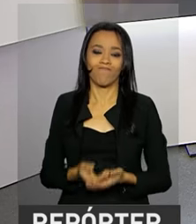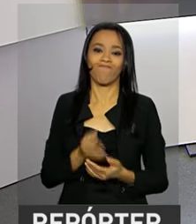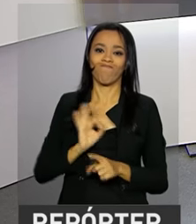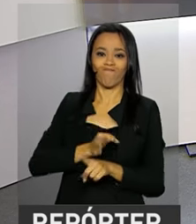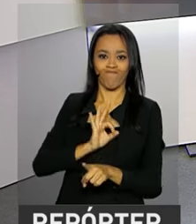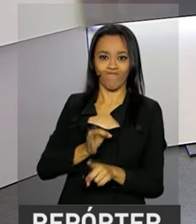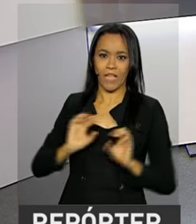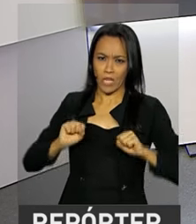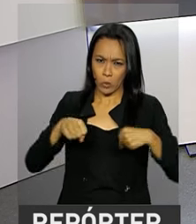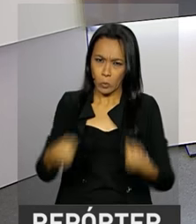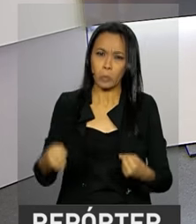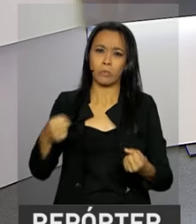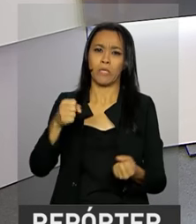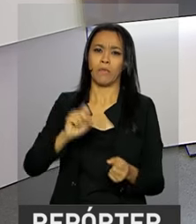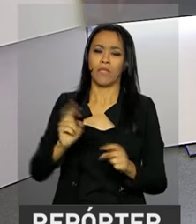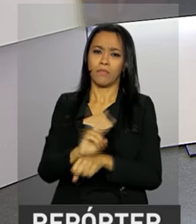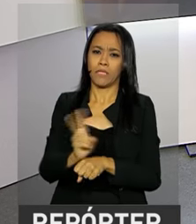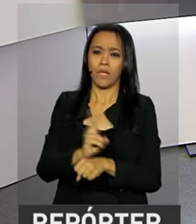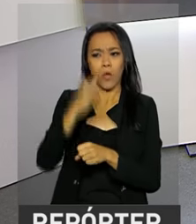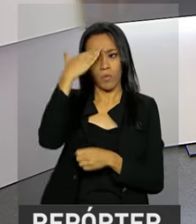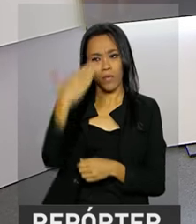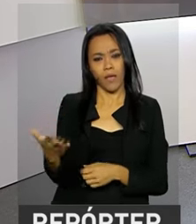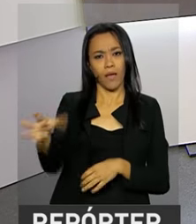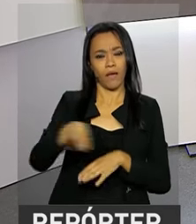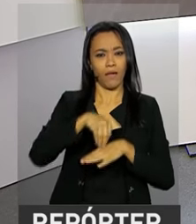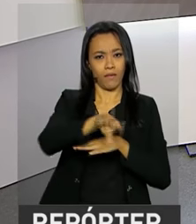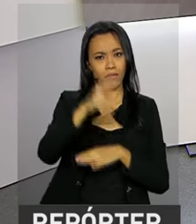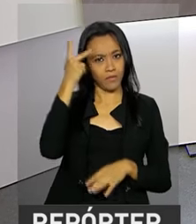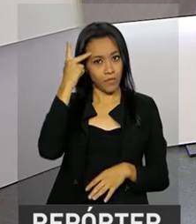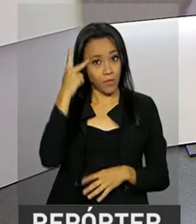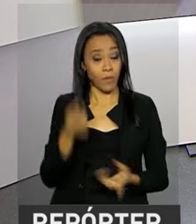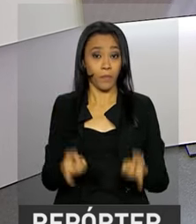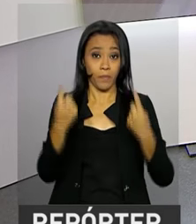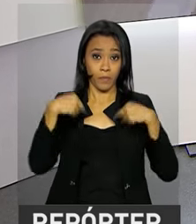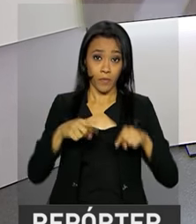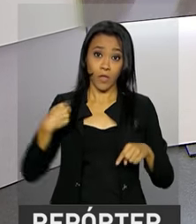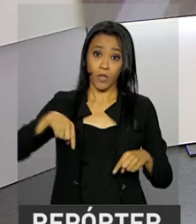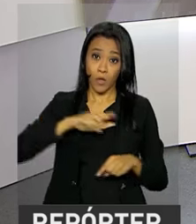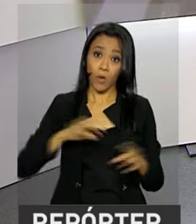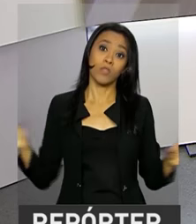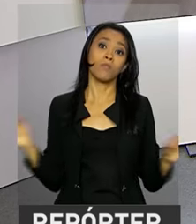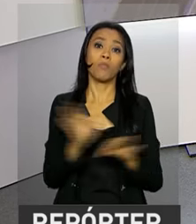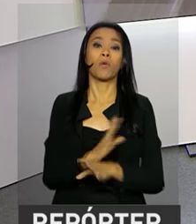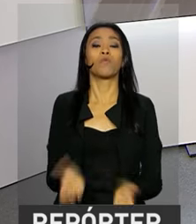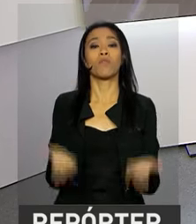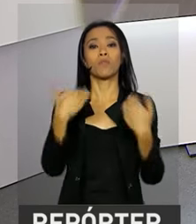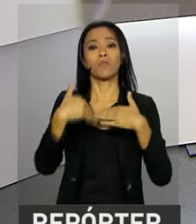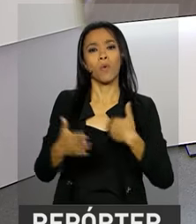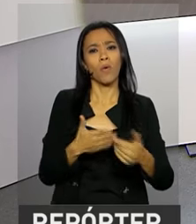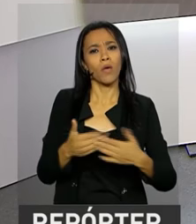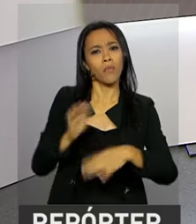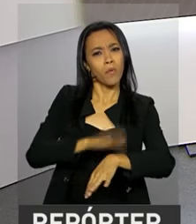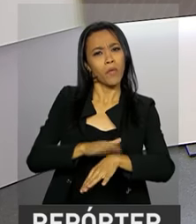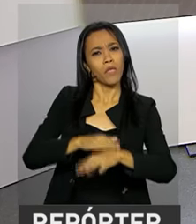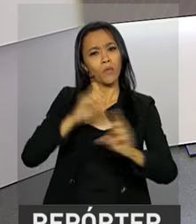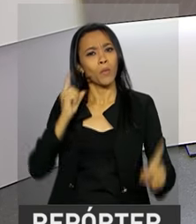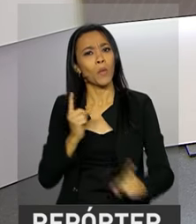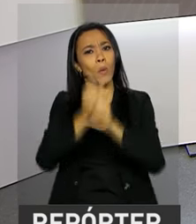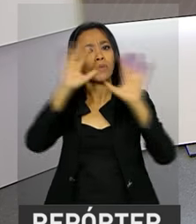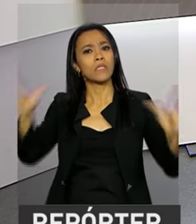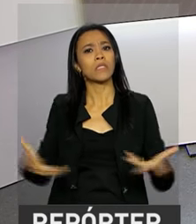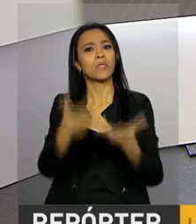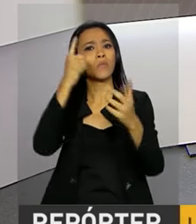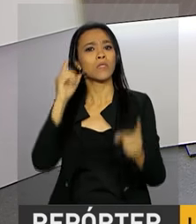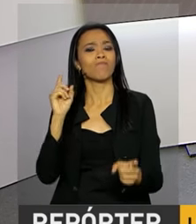Fiscalização redobrada. Muito obrigada pelas suas informações direto de São Paulo. E nós ficamos por aqui e voltamos a qualquer momento com a cerimônia de assinatura de